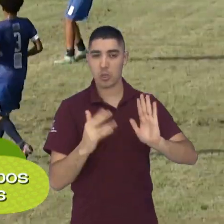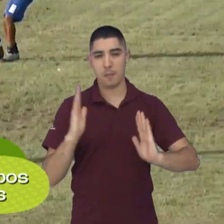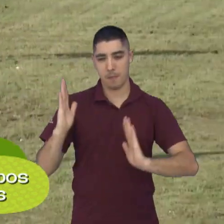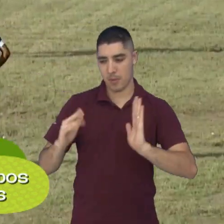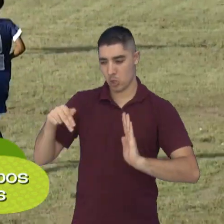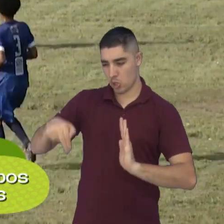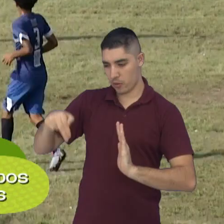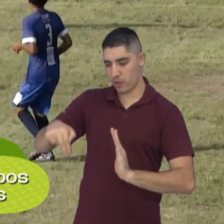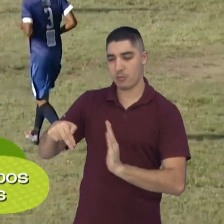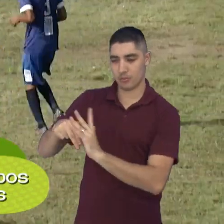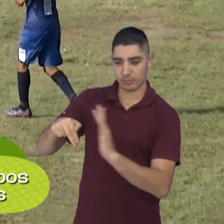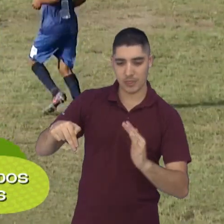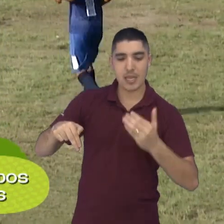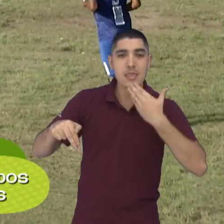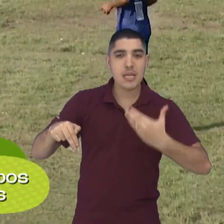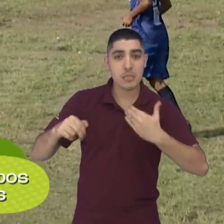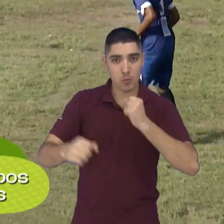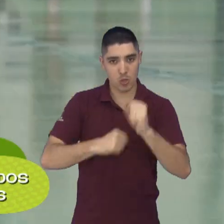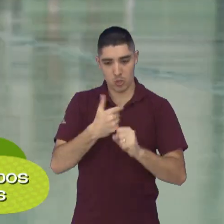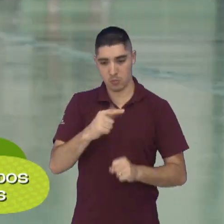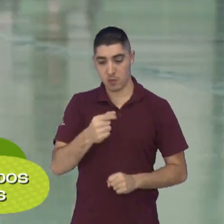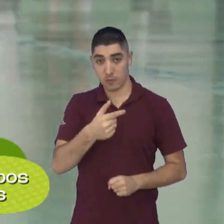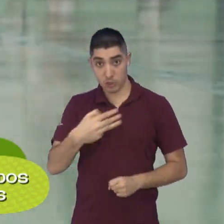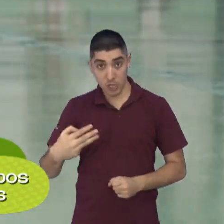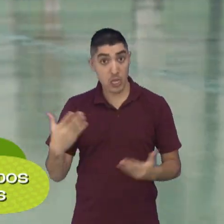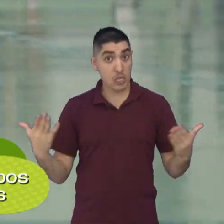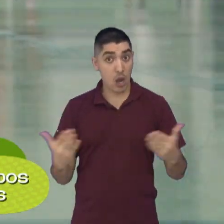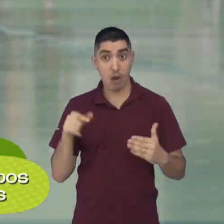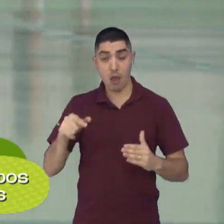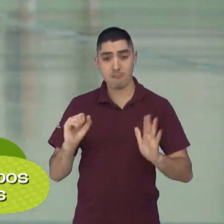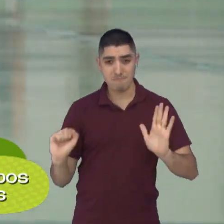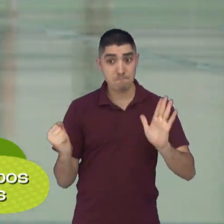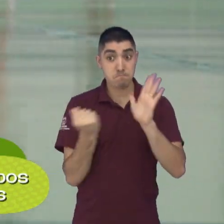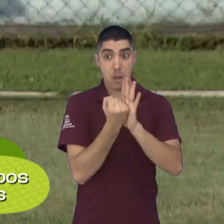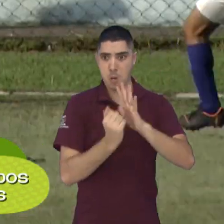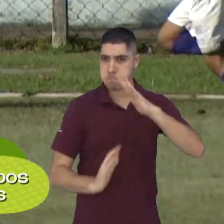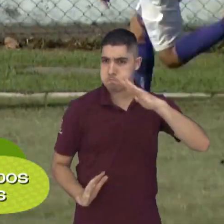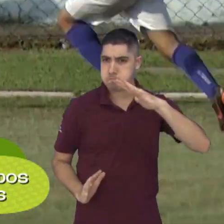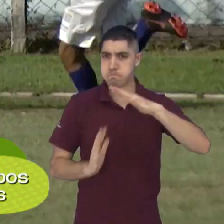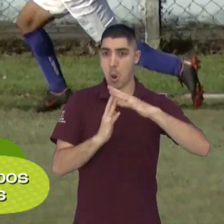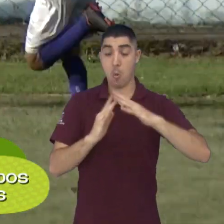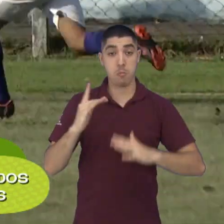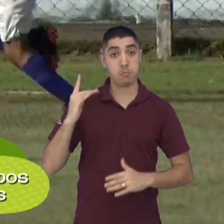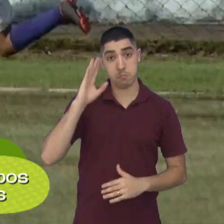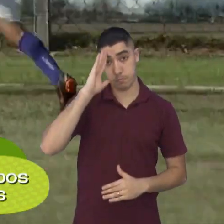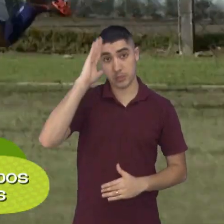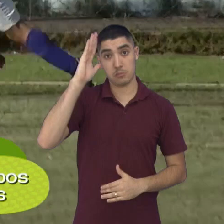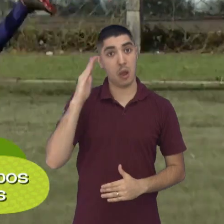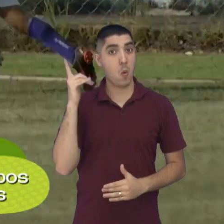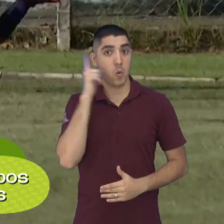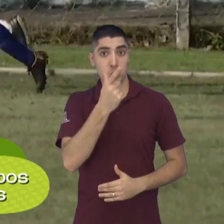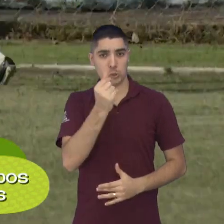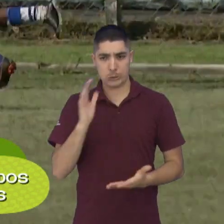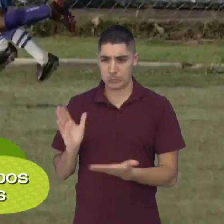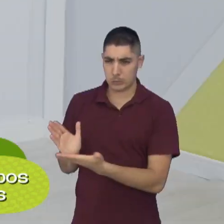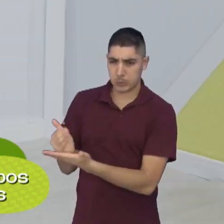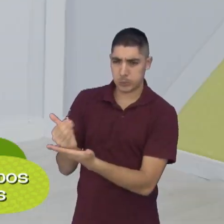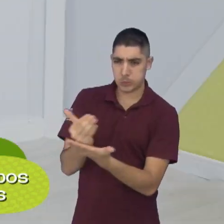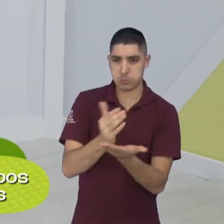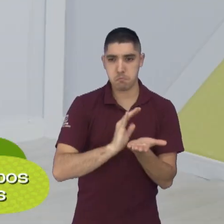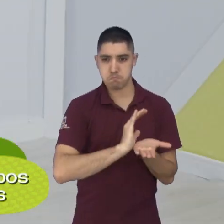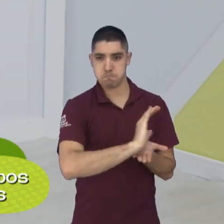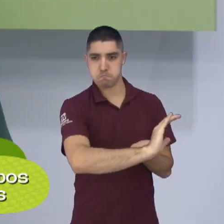dezembro de 2023, tendo a marca recorde de 98,6% do valor aprovado captado, Brunão.